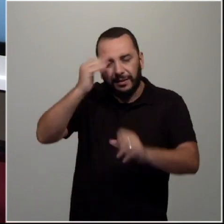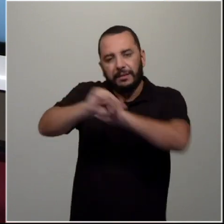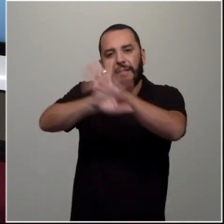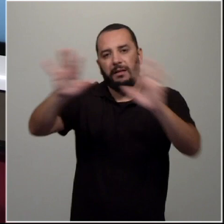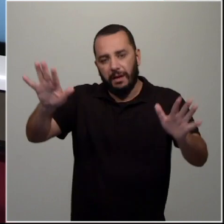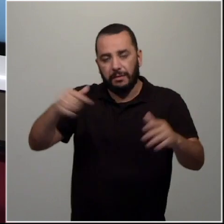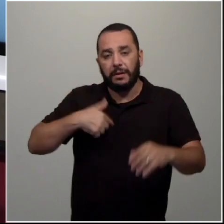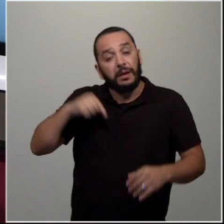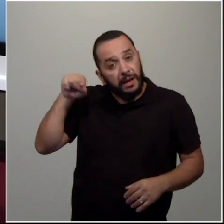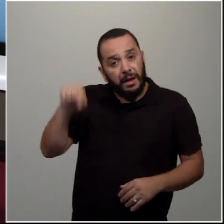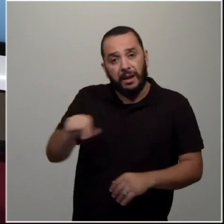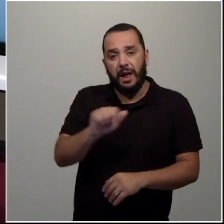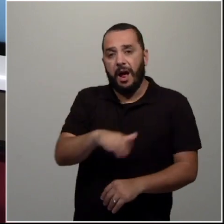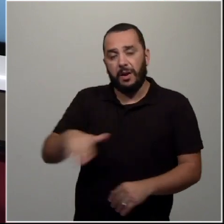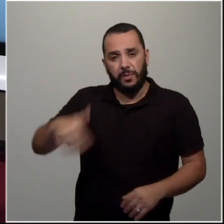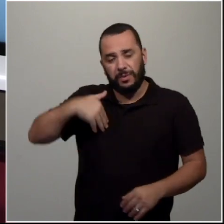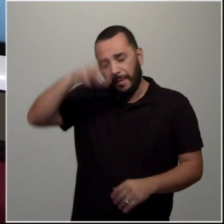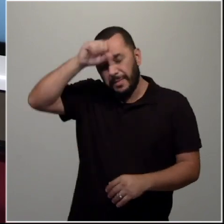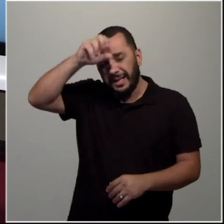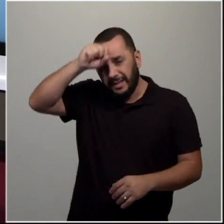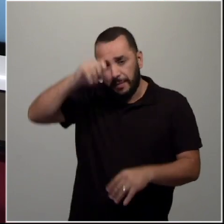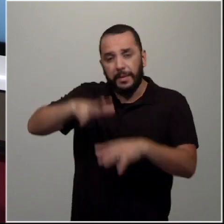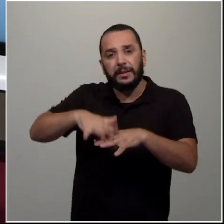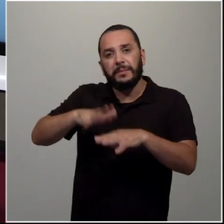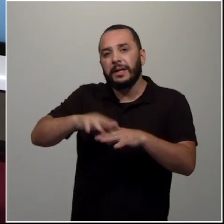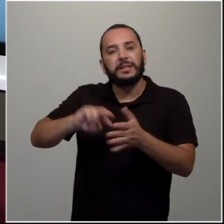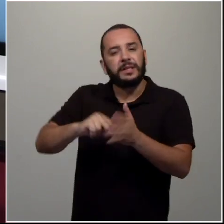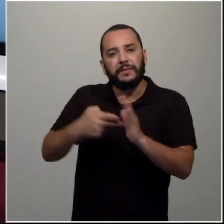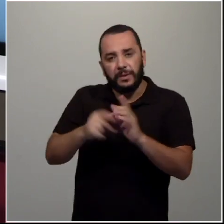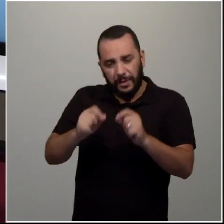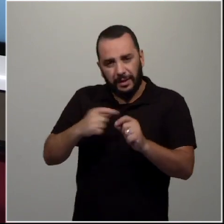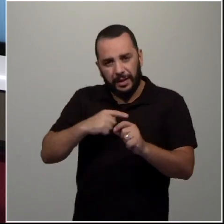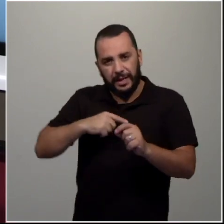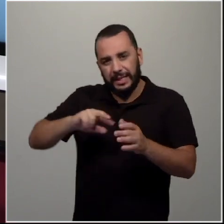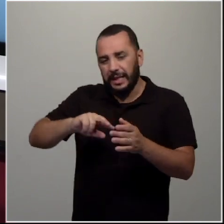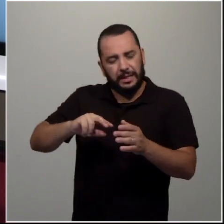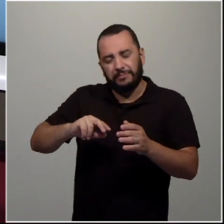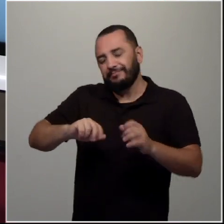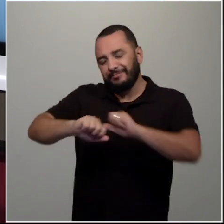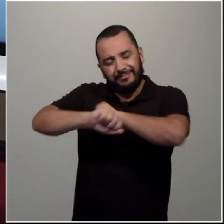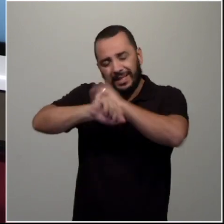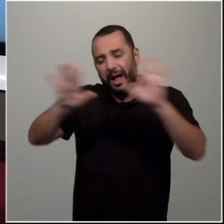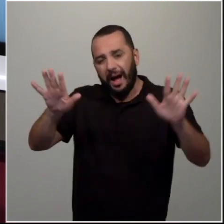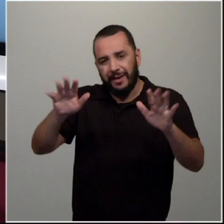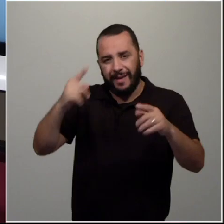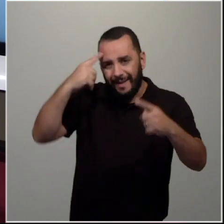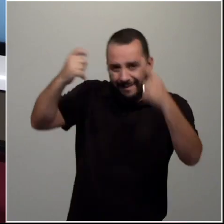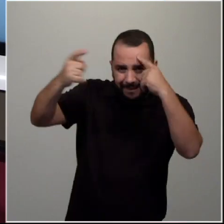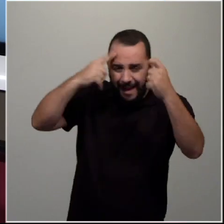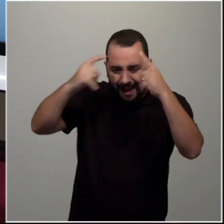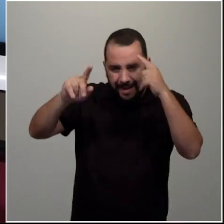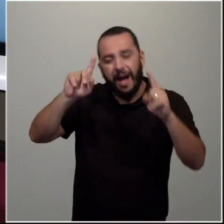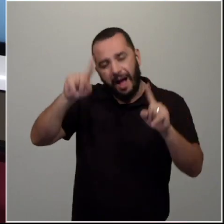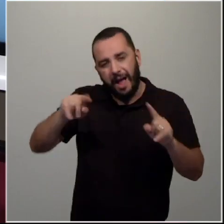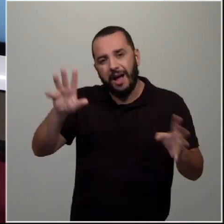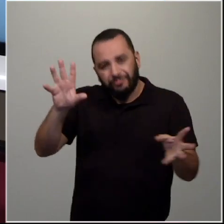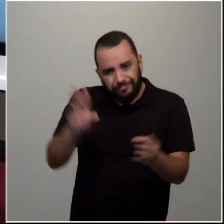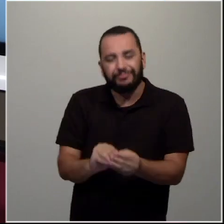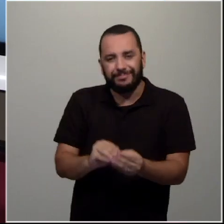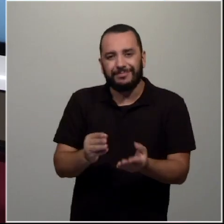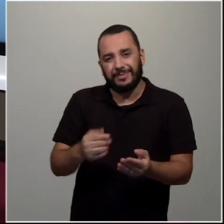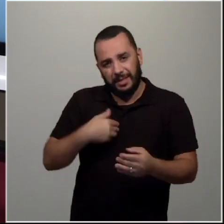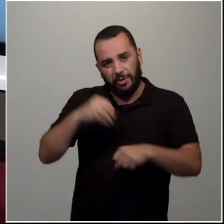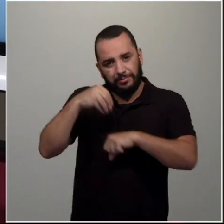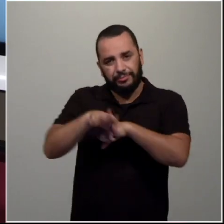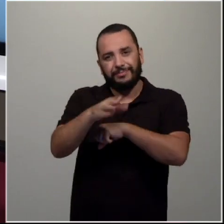ele é construir significados para os conteúdos e idéias que ele está aprendendo então essa que é a grande mensagem que eu quero